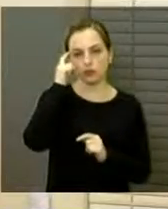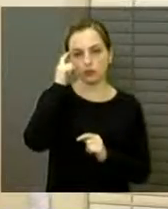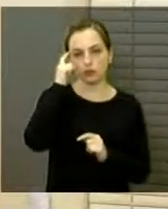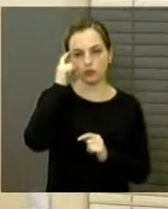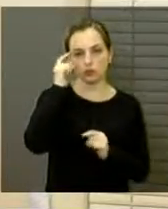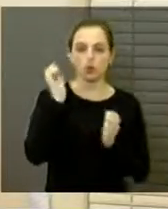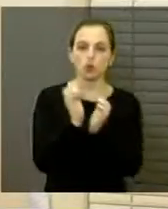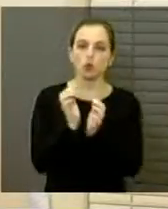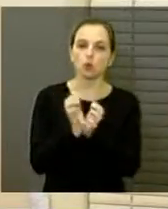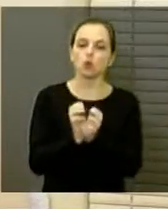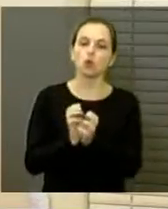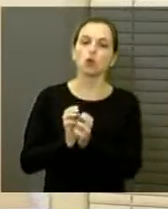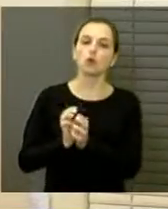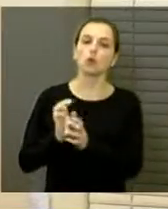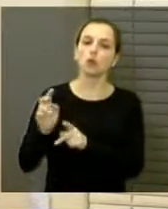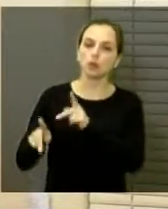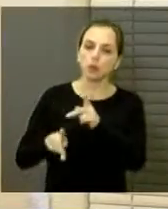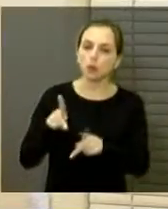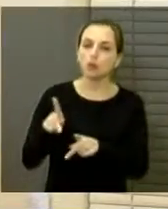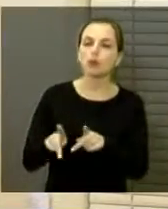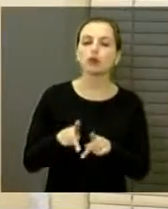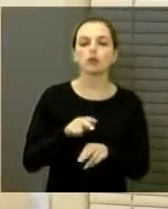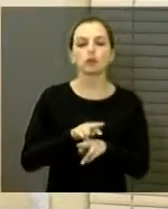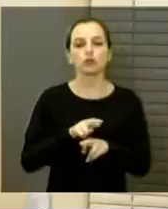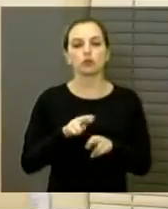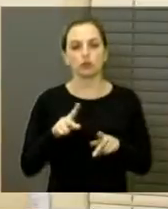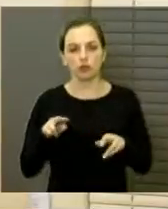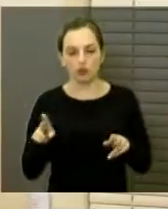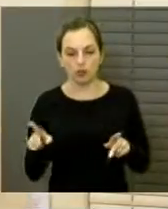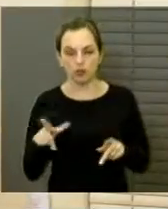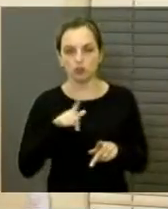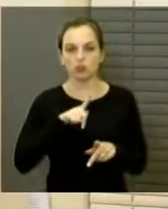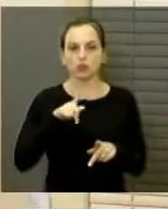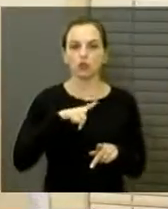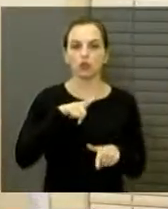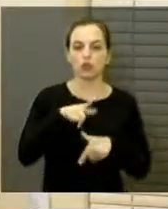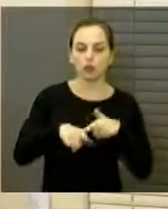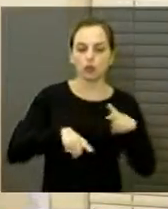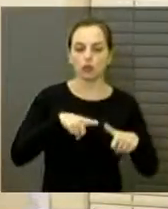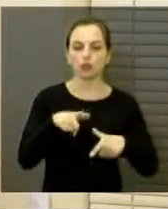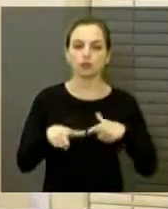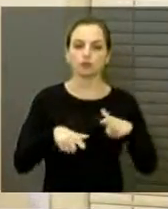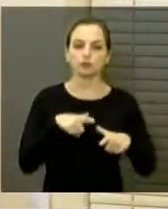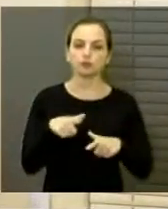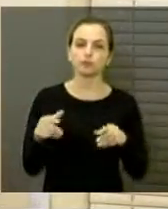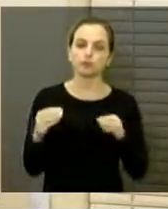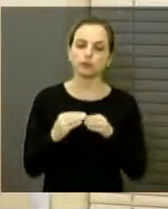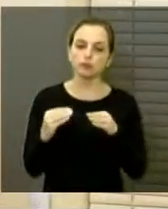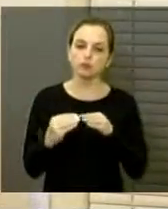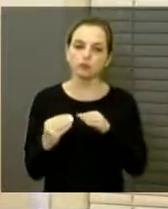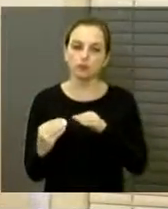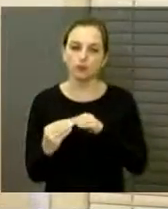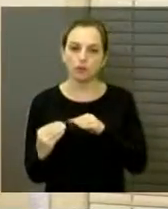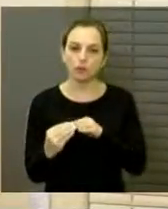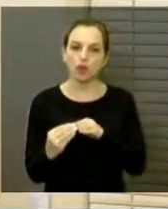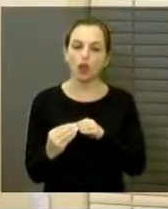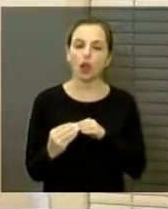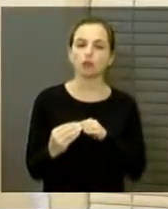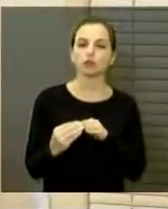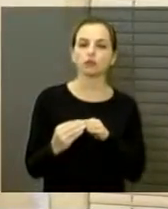da população que acaba tendo, eu acho que um diferencial, porque trabalha diretamente, muitas vezes, com questões